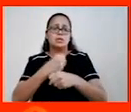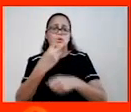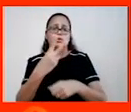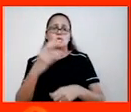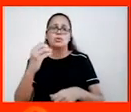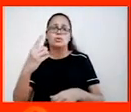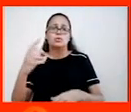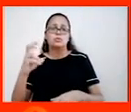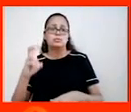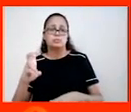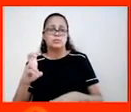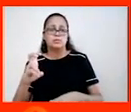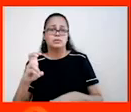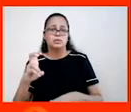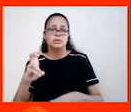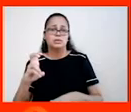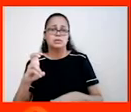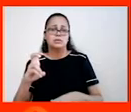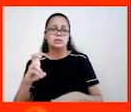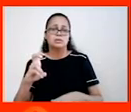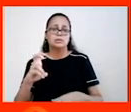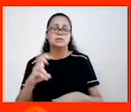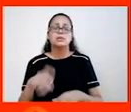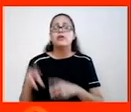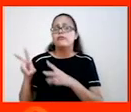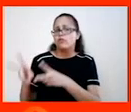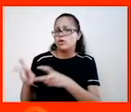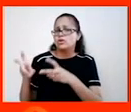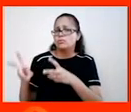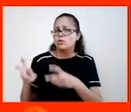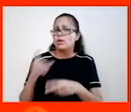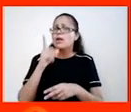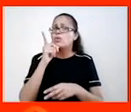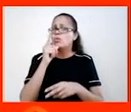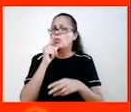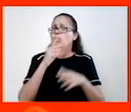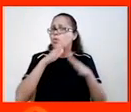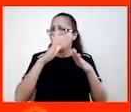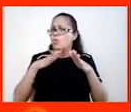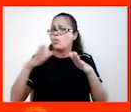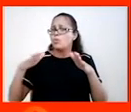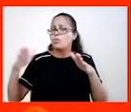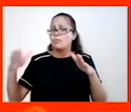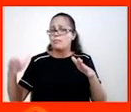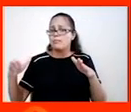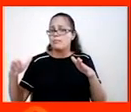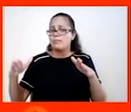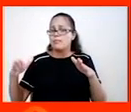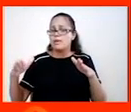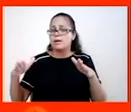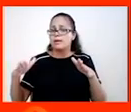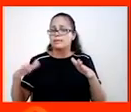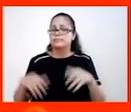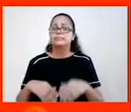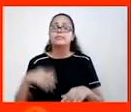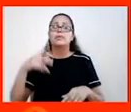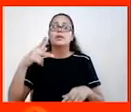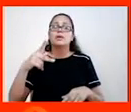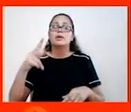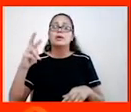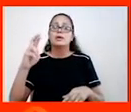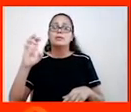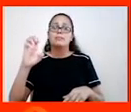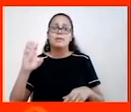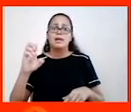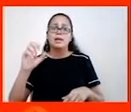foi proveniente do mar, explorado no mar, na camada pré-sal, que é em águas profundas. O pré-sal ele foi